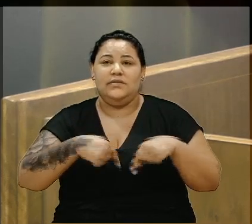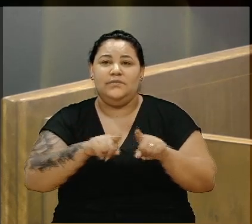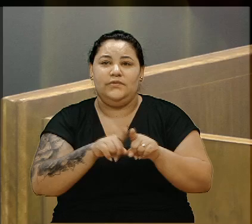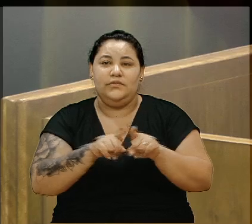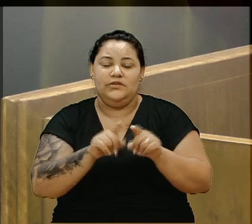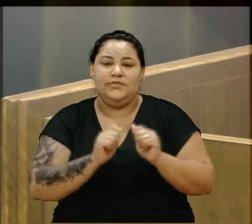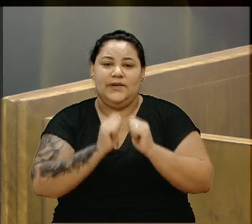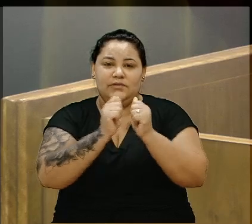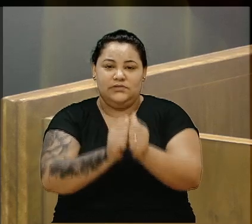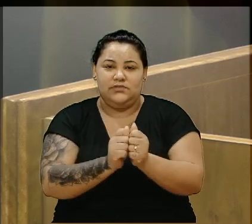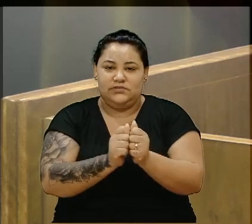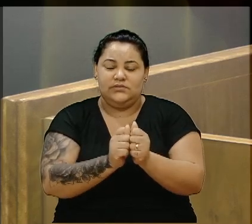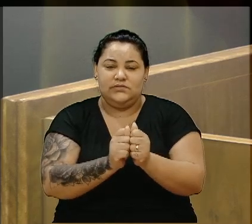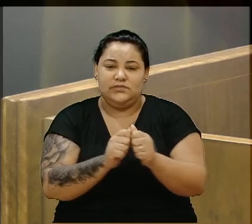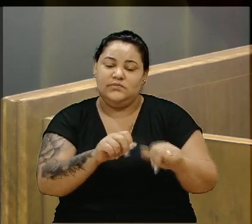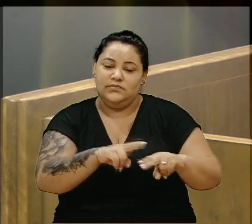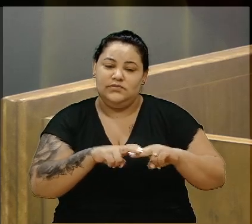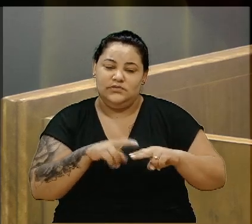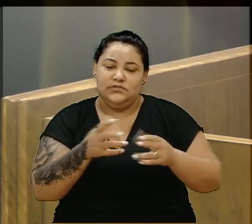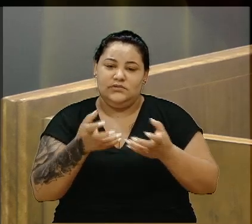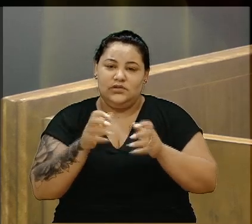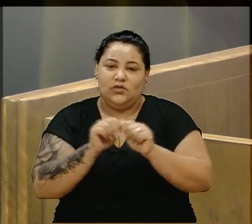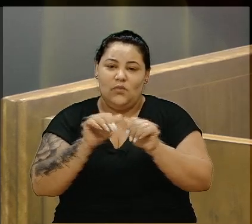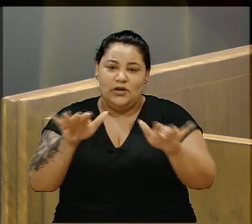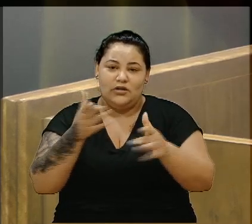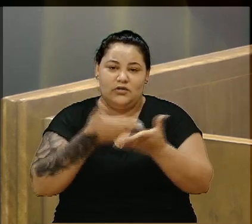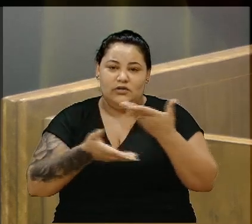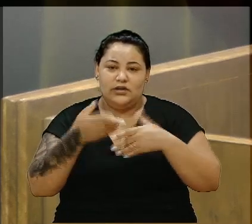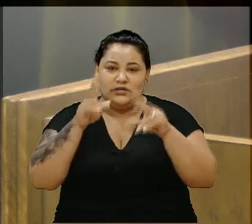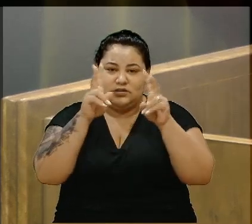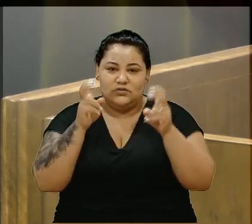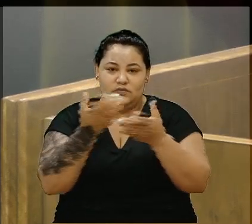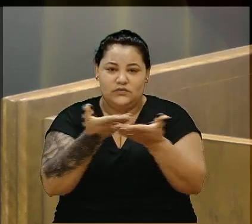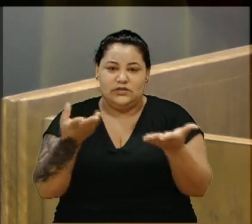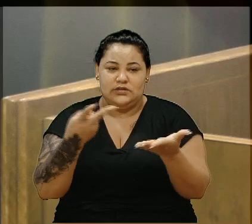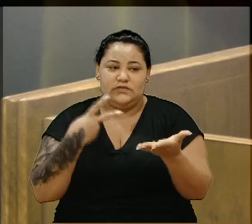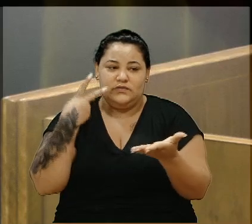nesse sentido, mas queria compartilhar essa pauta tão importante com os colegas